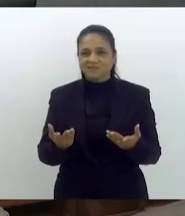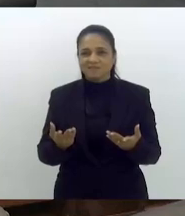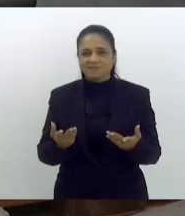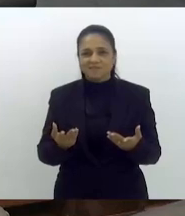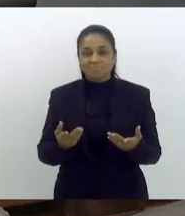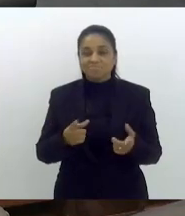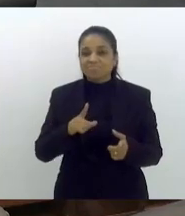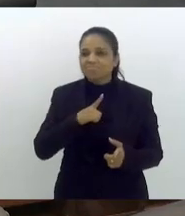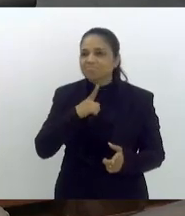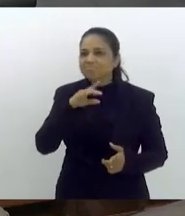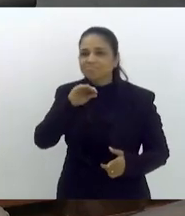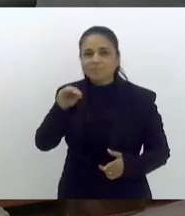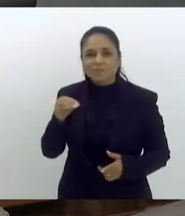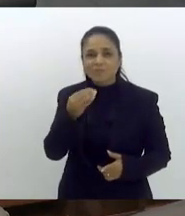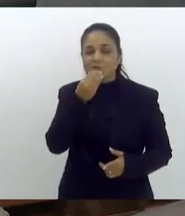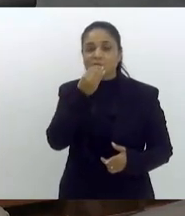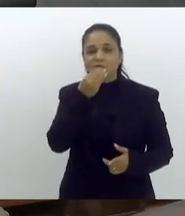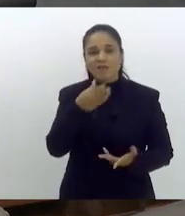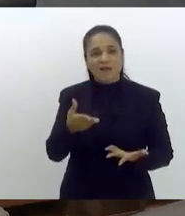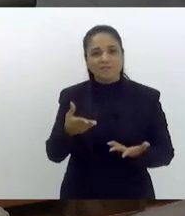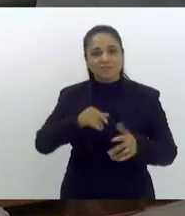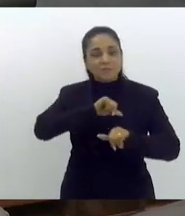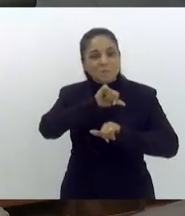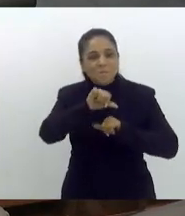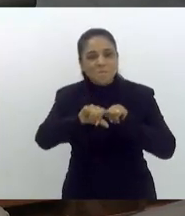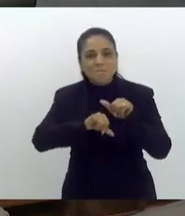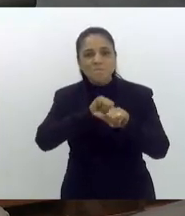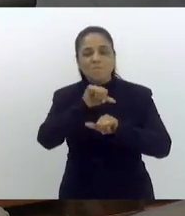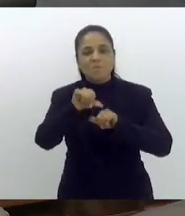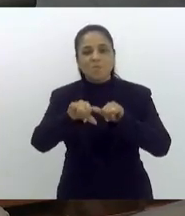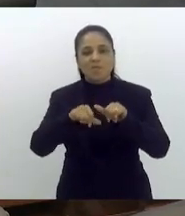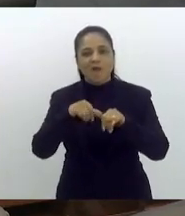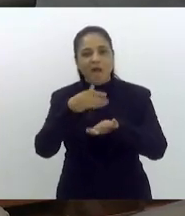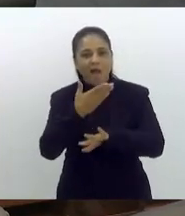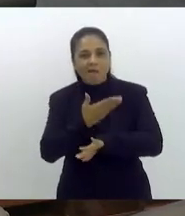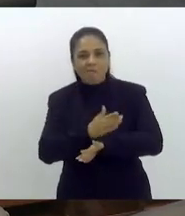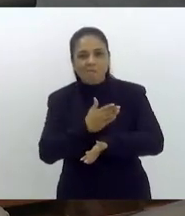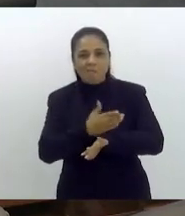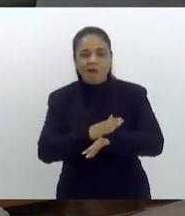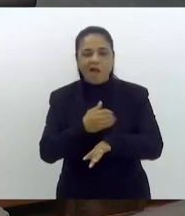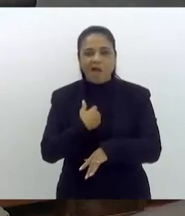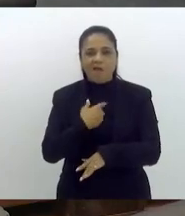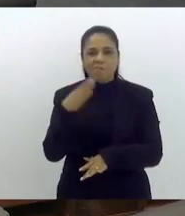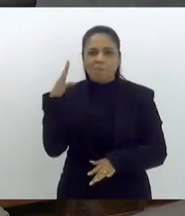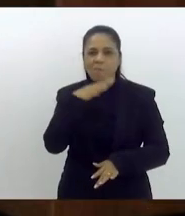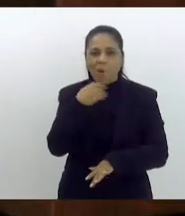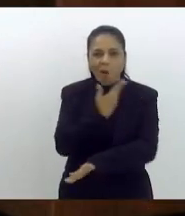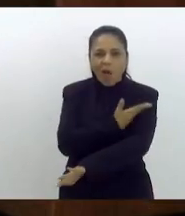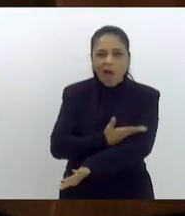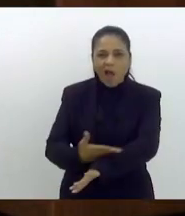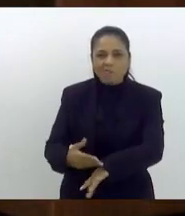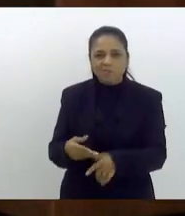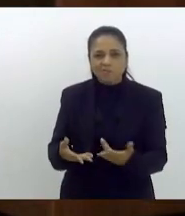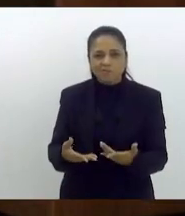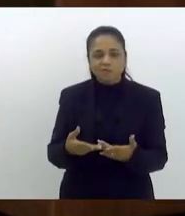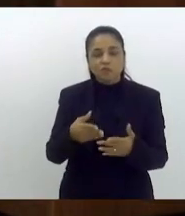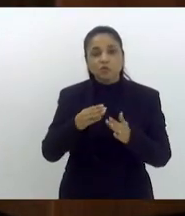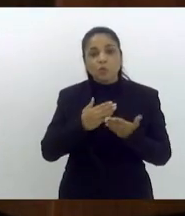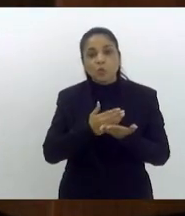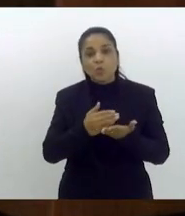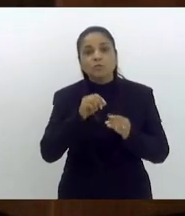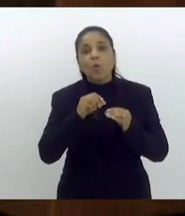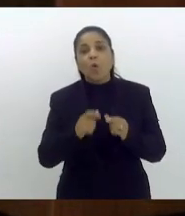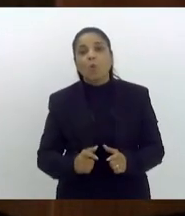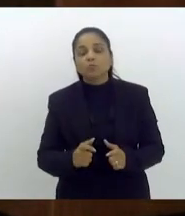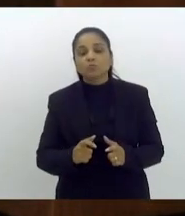uma oportunidade de mudar algumas práticas alguns maus hábitos e começando pela escola onde a criança